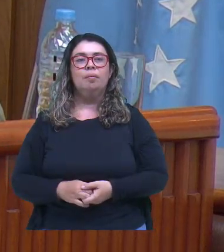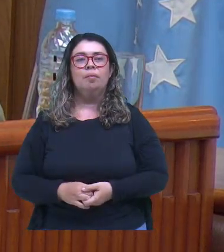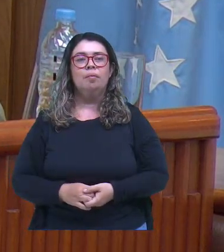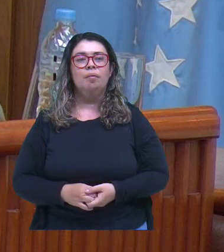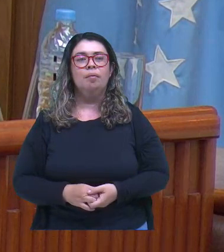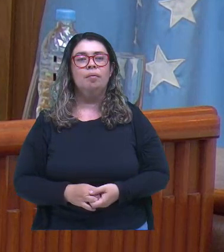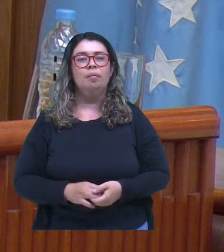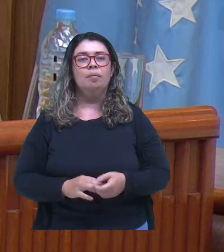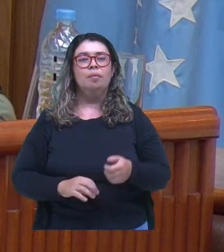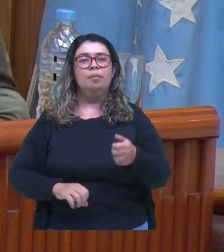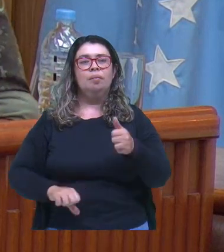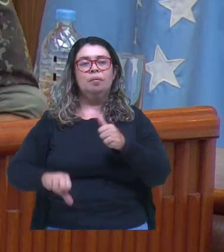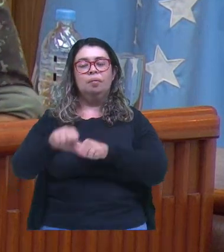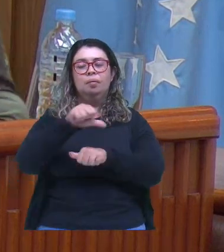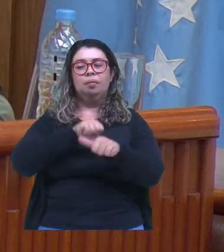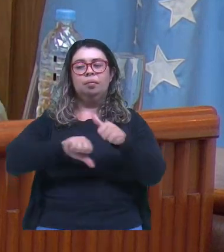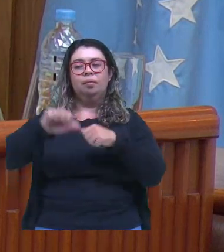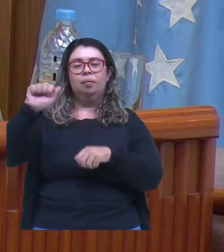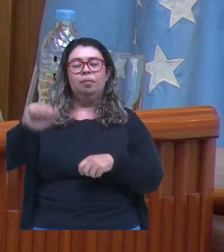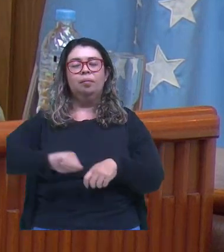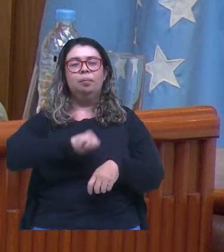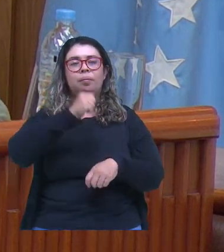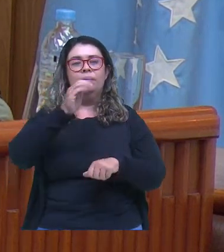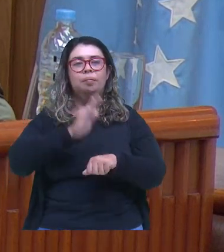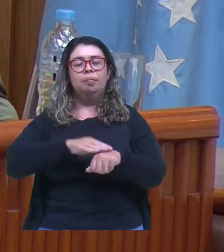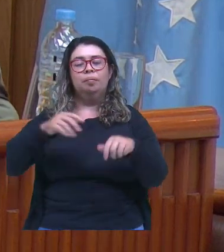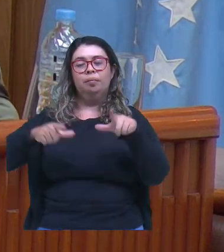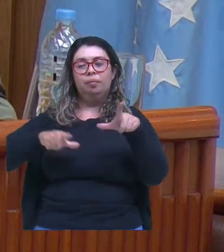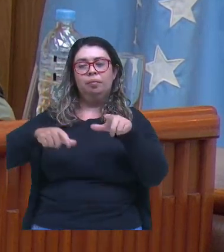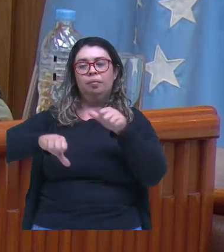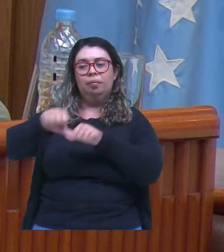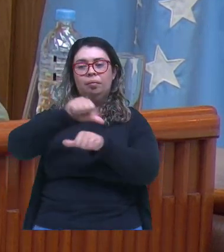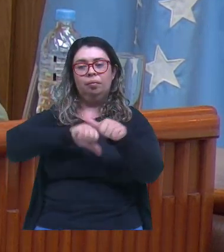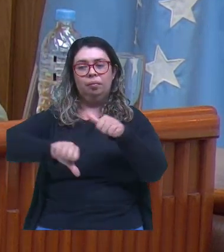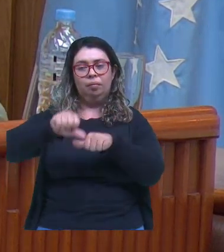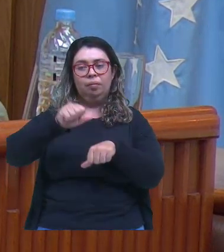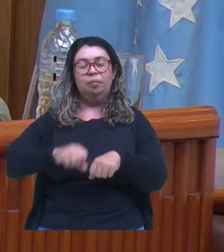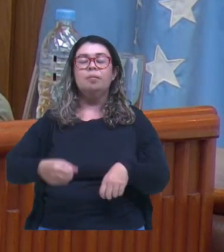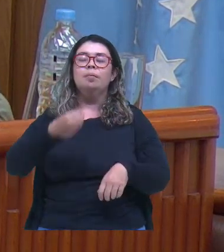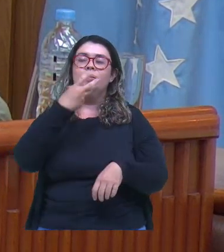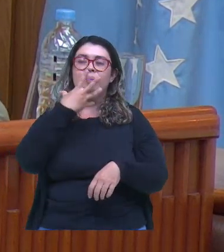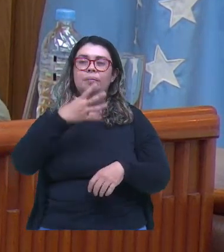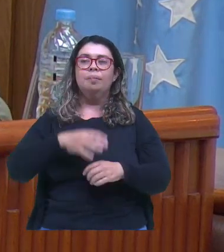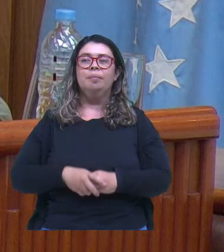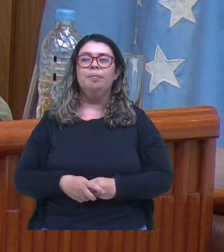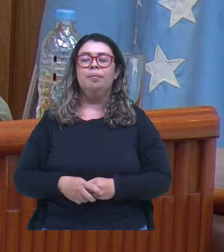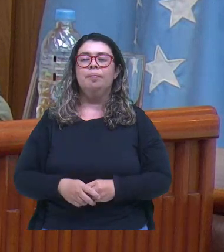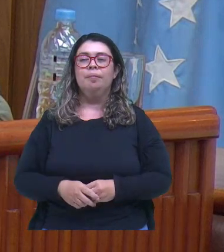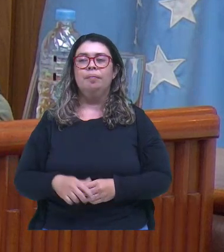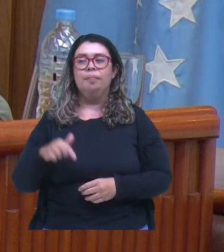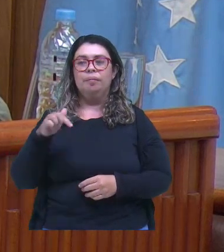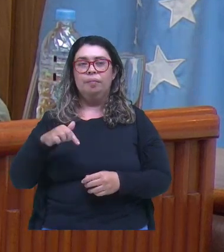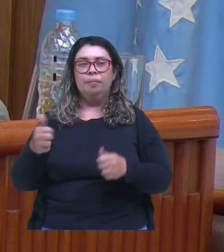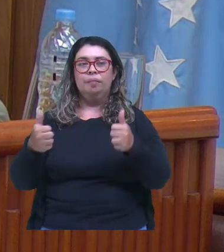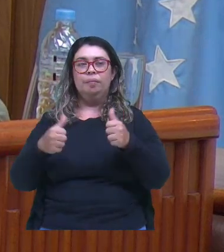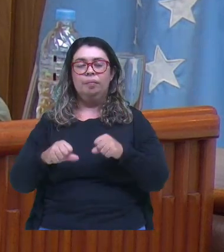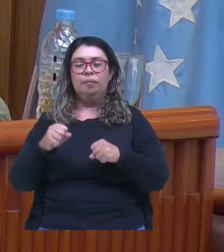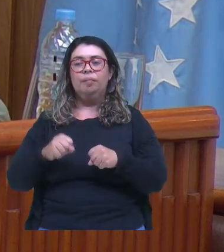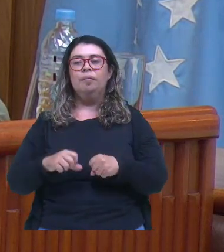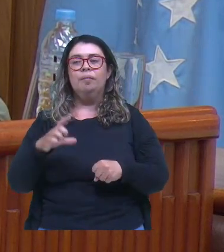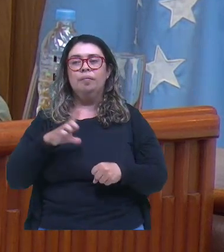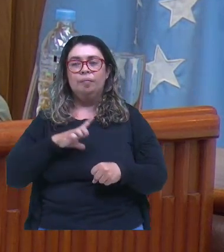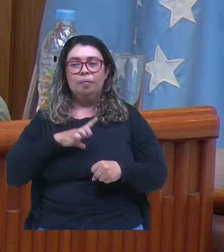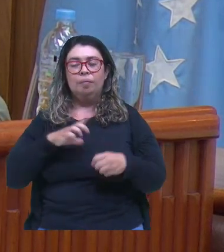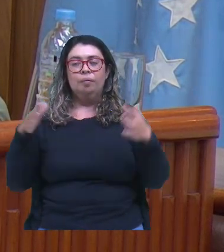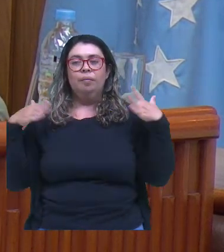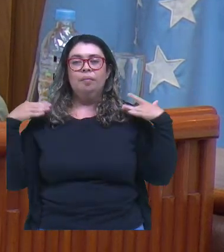Torna-se ainda um trabalho mais do que digno, gratificante. Se hoje eu estou colhendo louros de trabalhar numa instituição